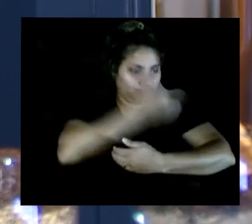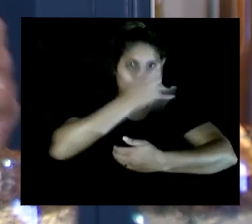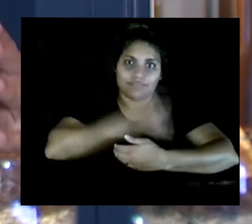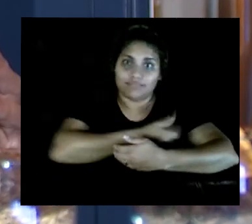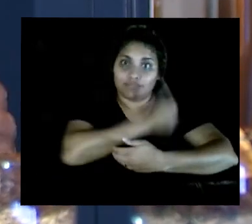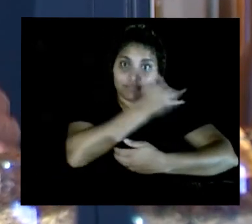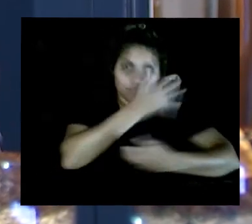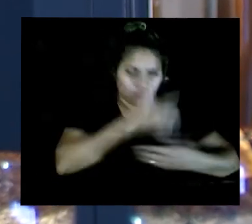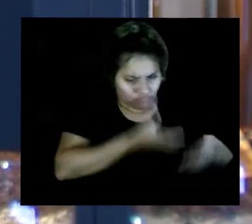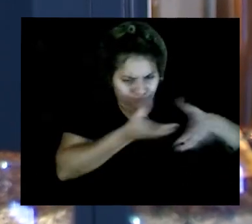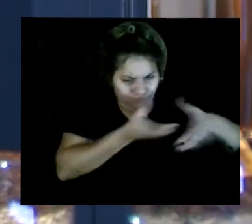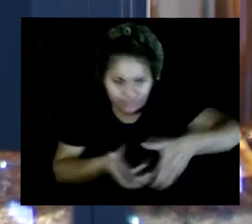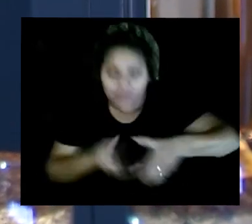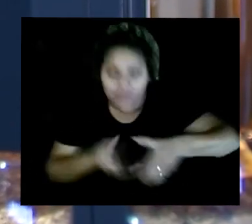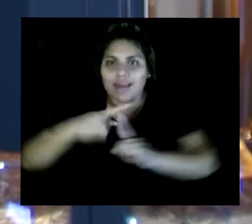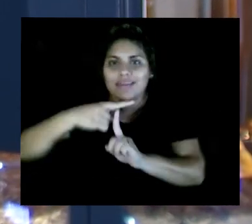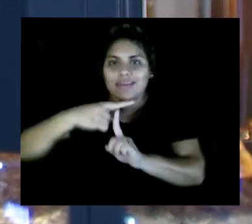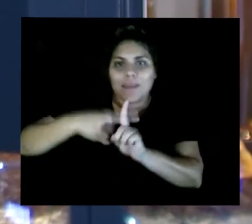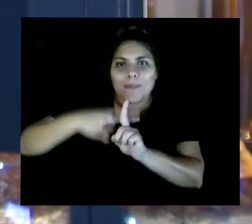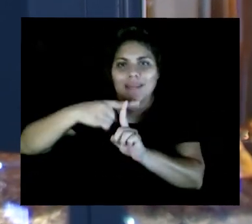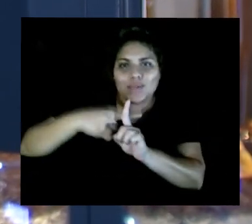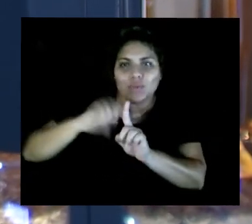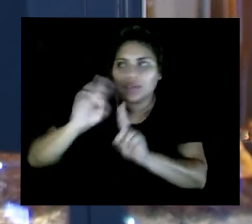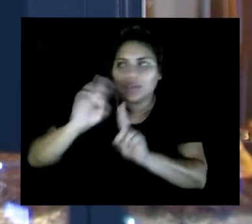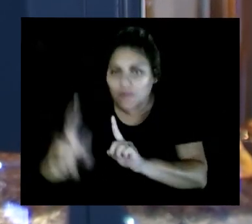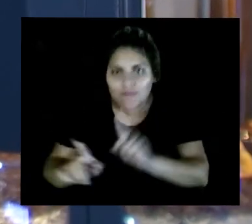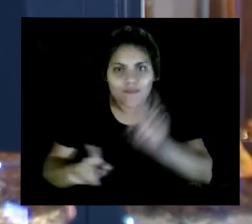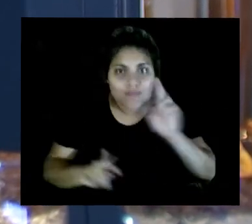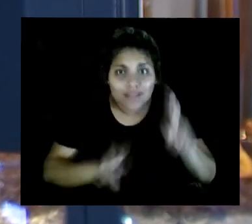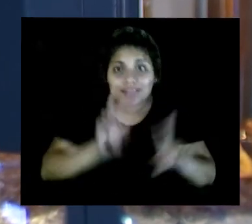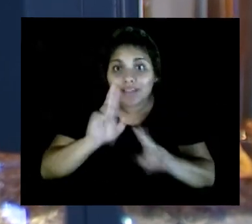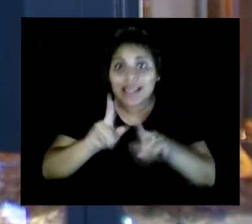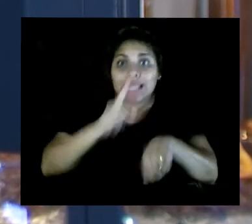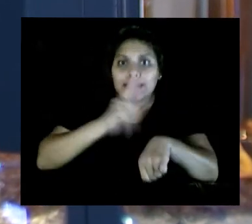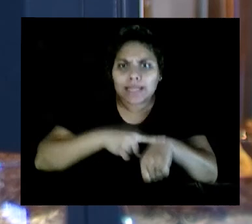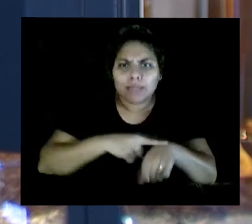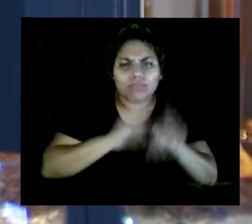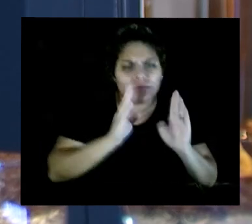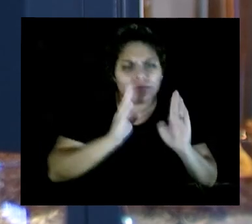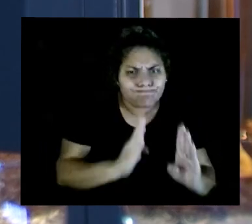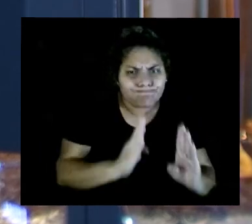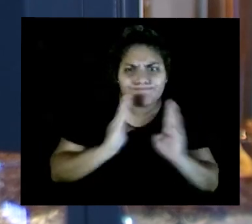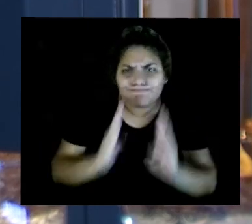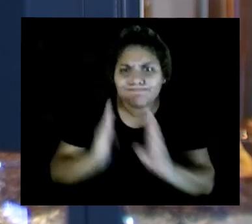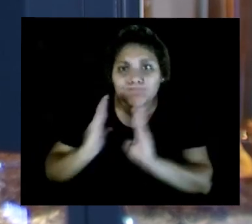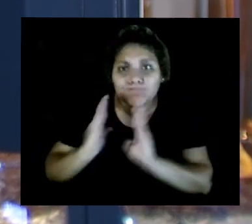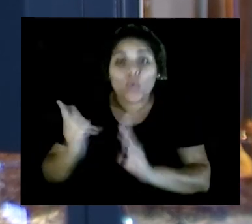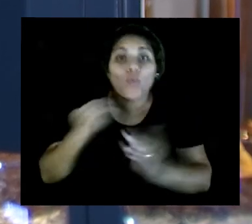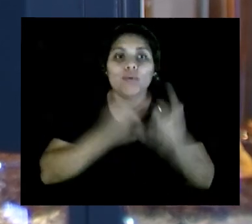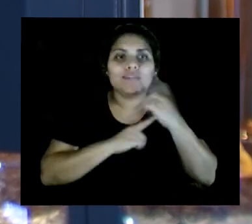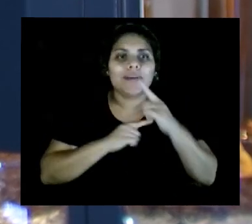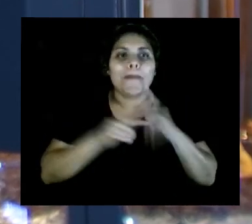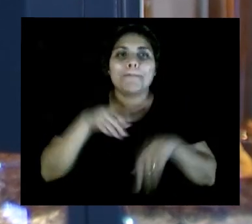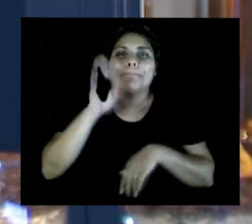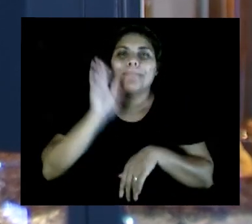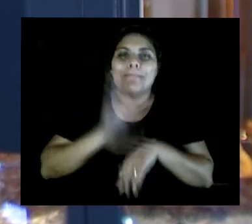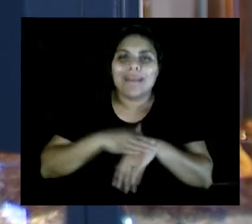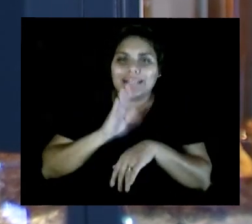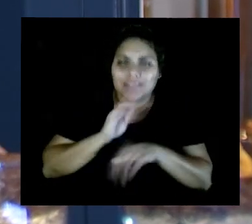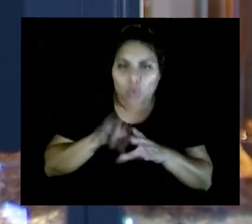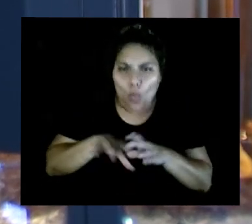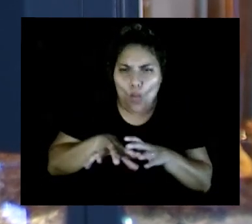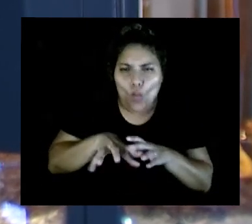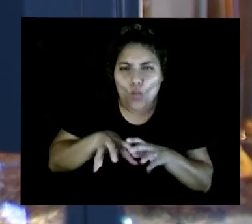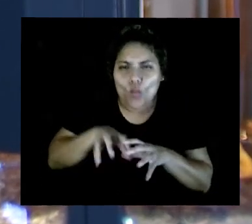o grão vai passar por temperaturas específicas, por tempos pré-determinados, para que a gente consiga extrair o máximo do